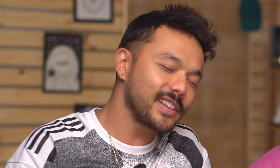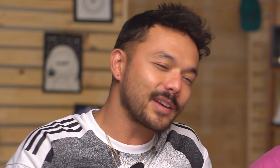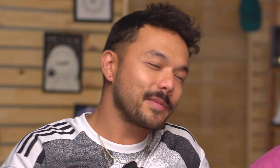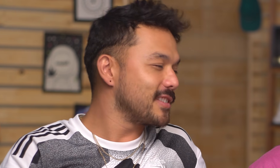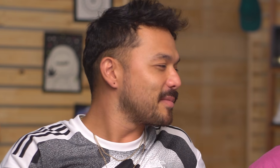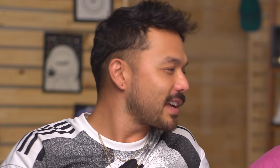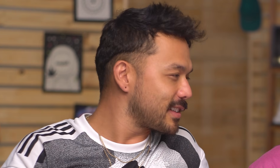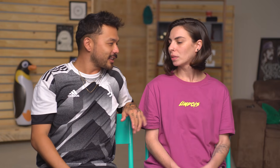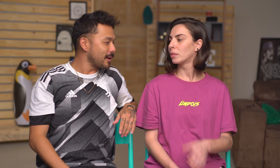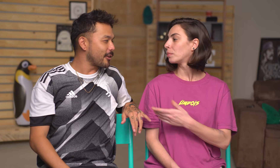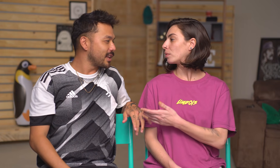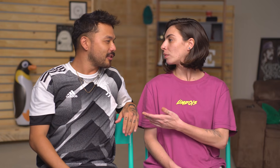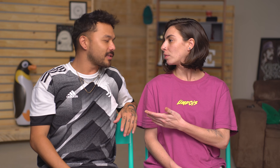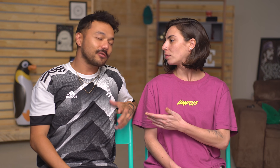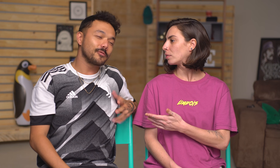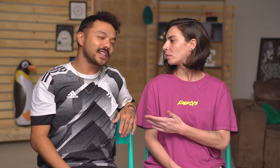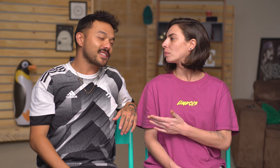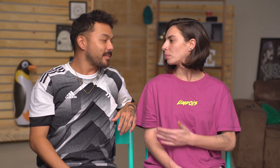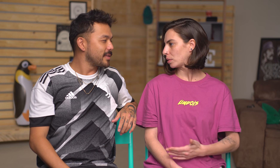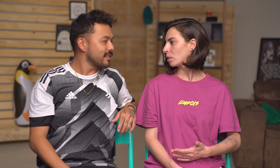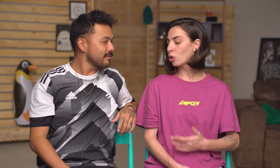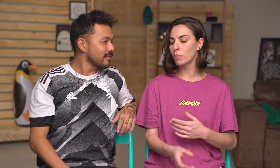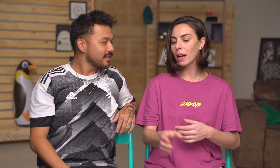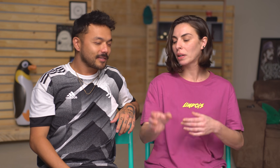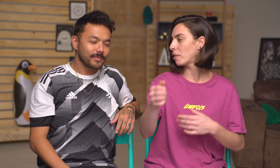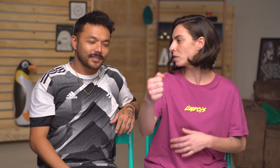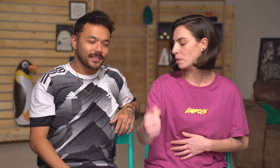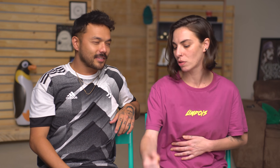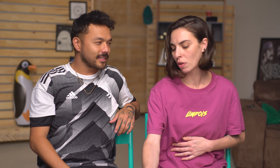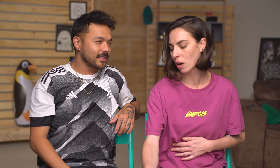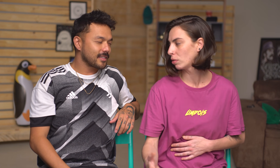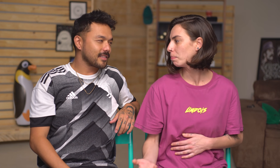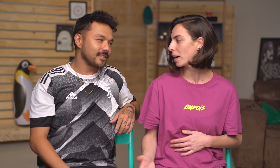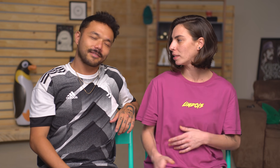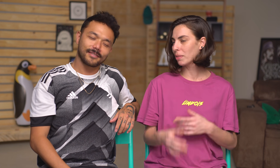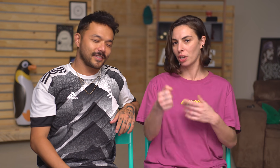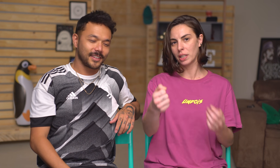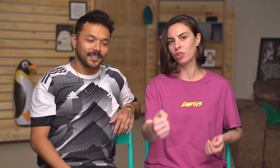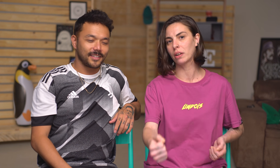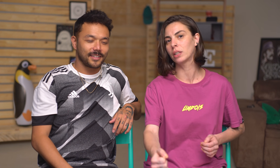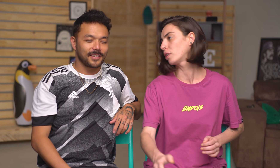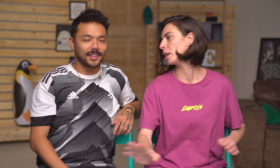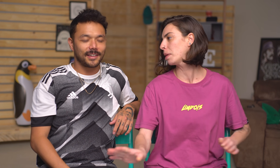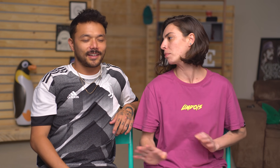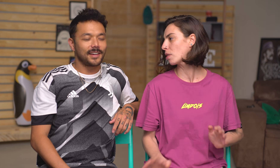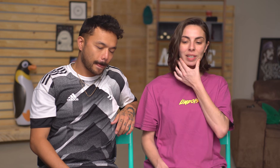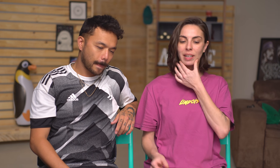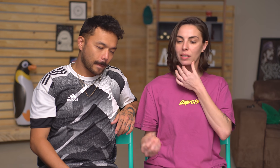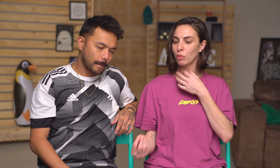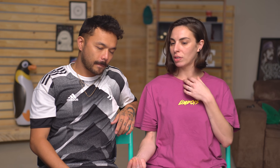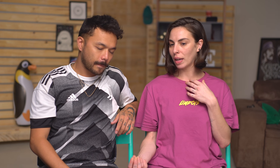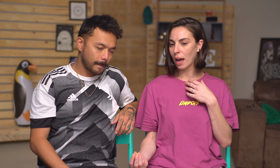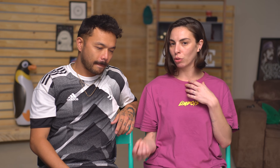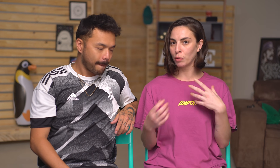moço, acho que você tá bebendo demais. Você não quer tomar uma aguinha, não, pra você não vomitar as tripas amanhã? Trouxe uma água aqui pra vocês, pessoal. Bar que dá uma jarrinha de água da torneira mesmo. Toda